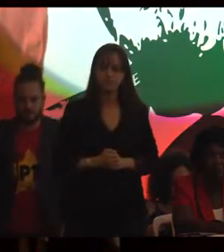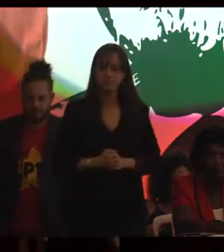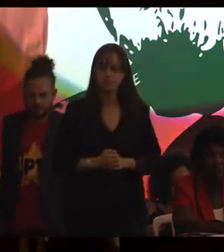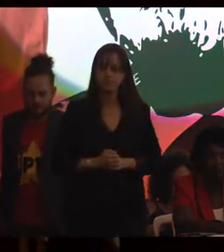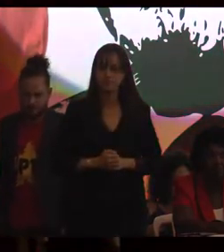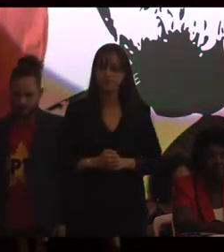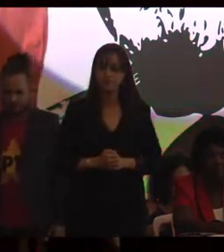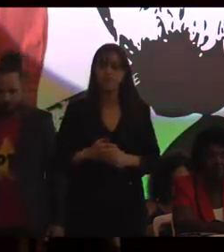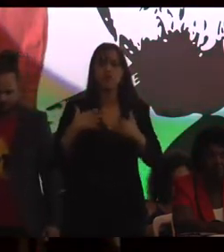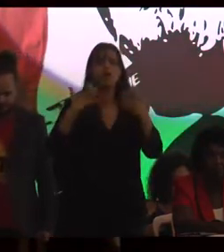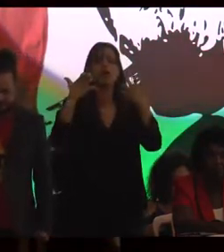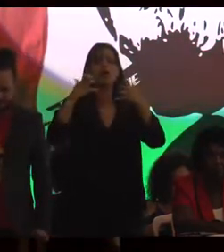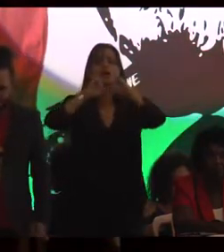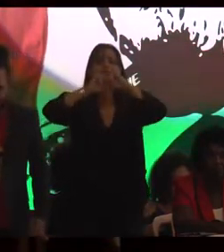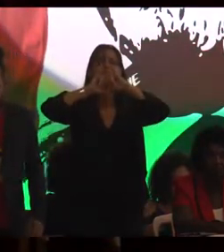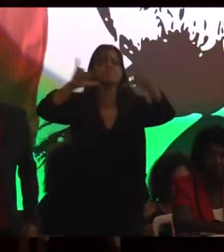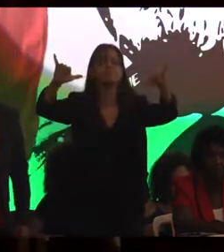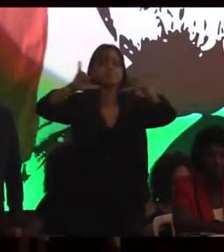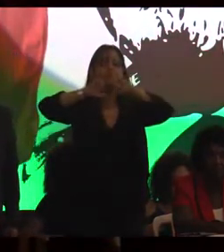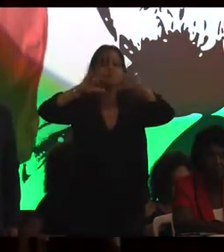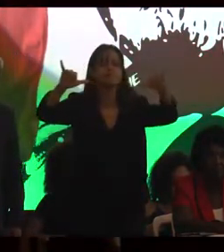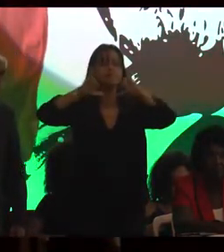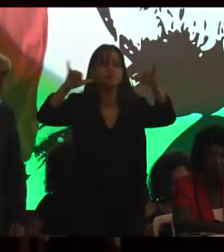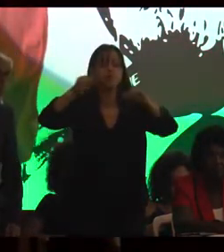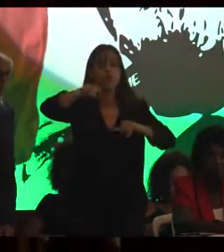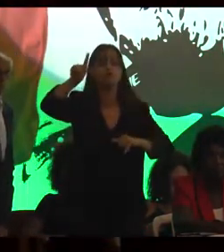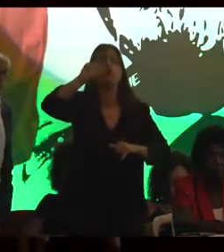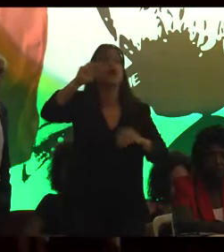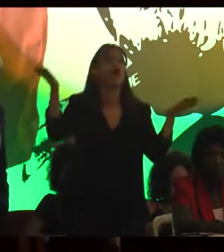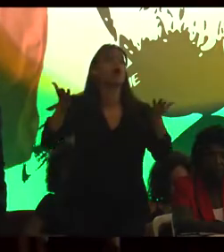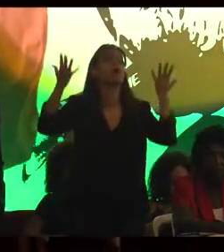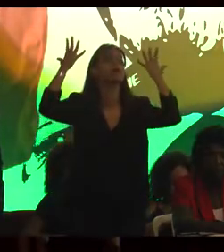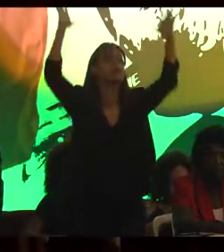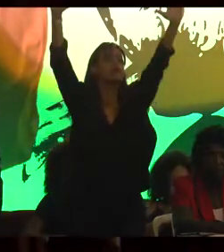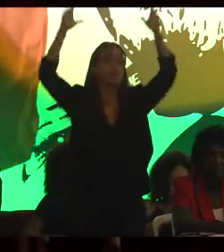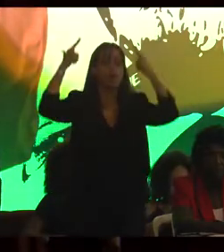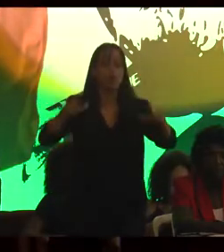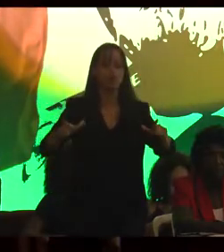Eu gostaria até que vocês levantassem o braço outra vez!